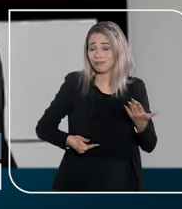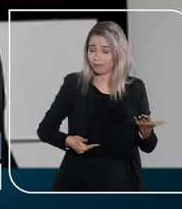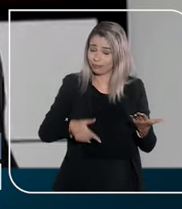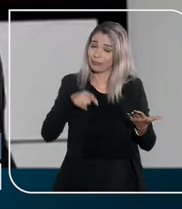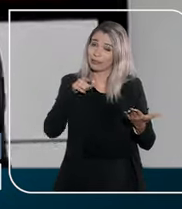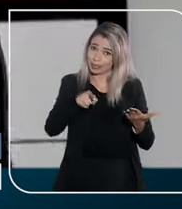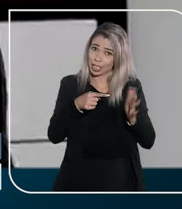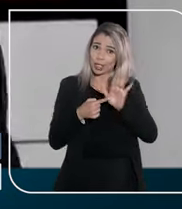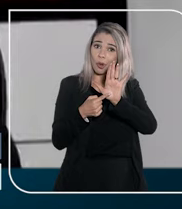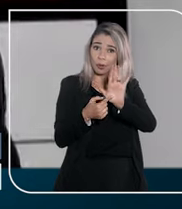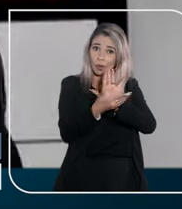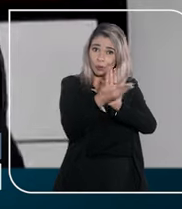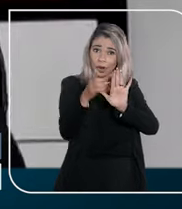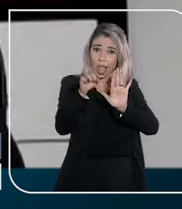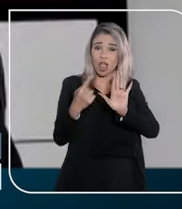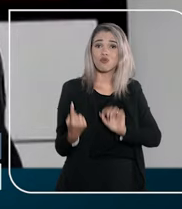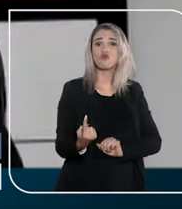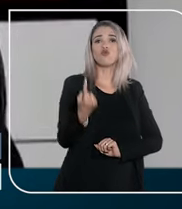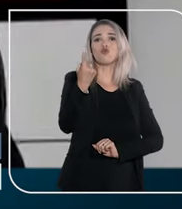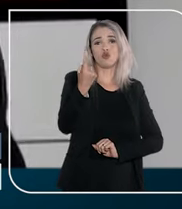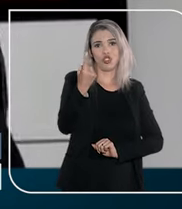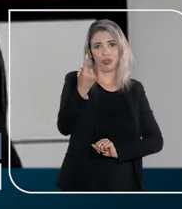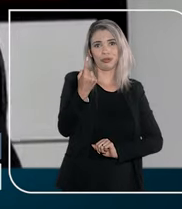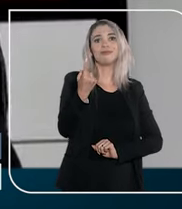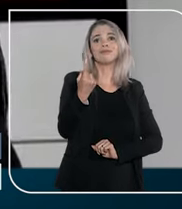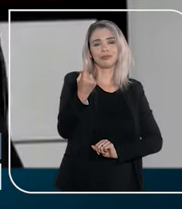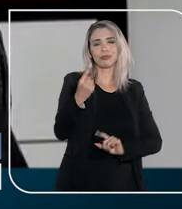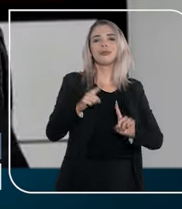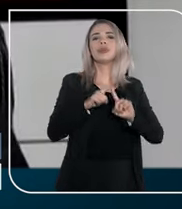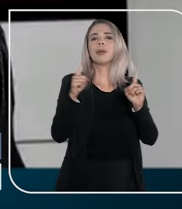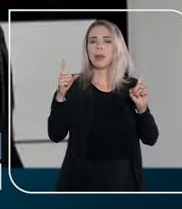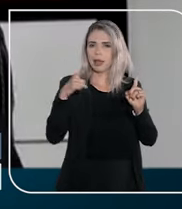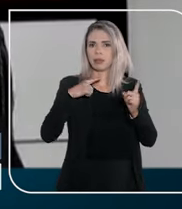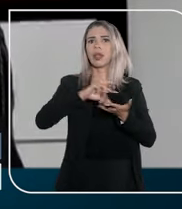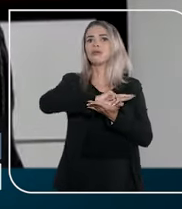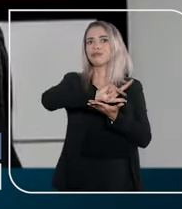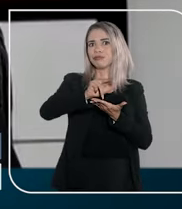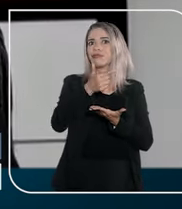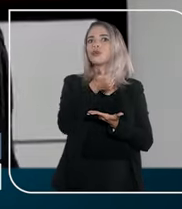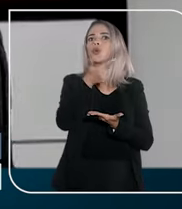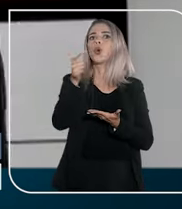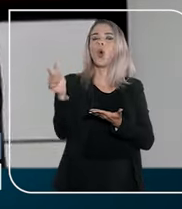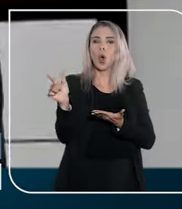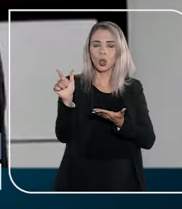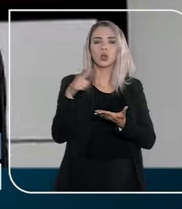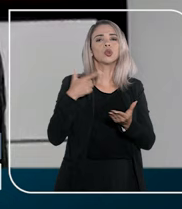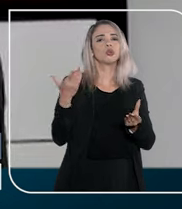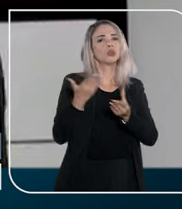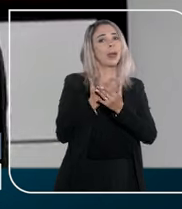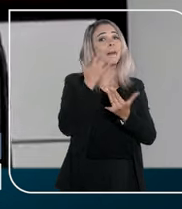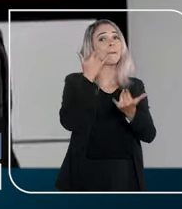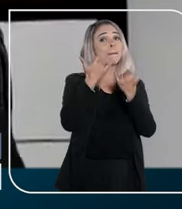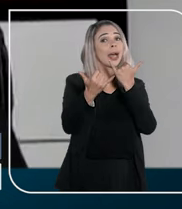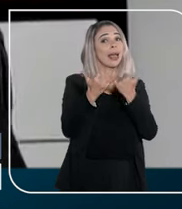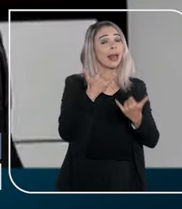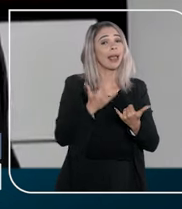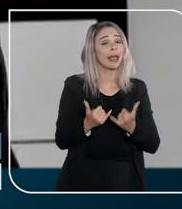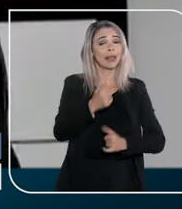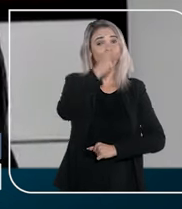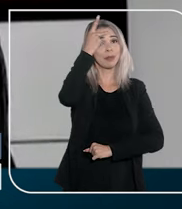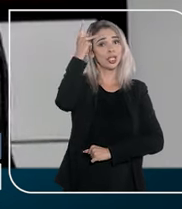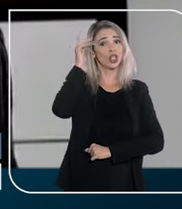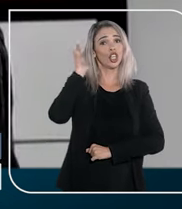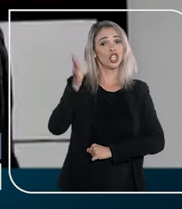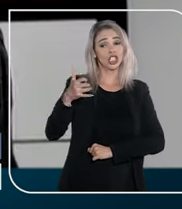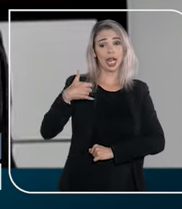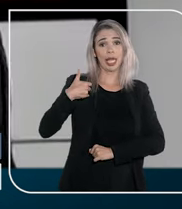eu estou trazendo, que é um caso único, digamos assim. Mas nós temos diversos outros casos semelhantes, de a pessoa já estar com